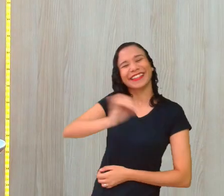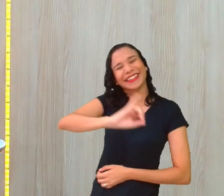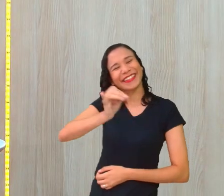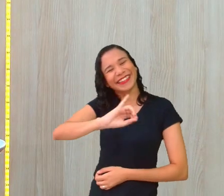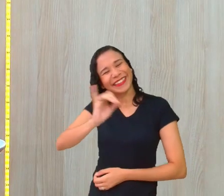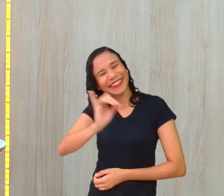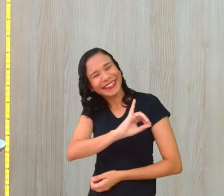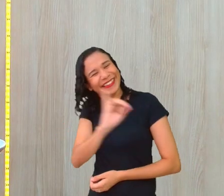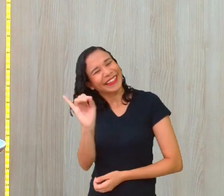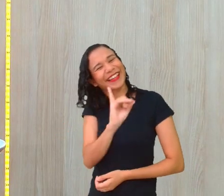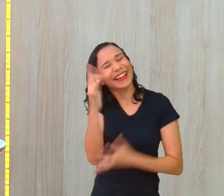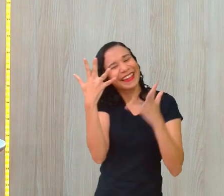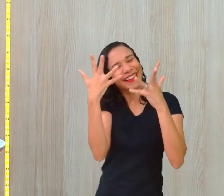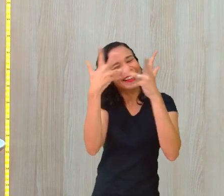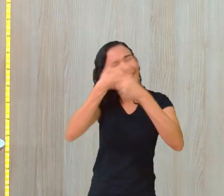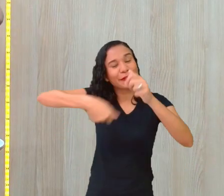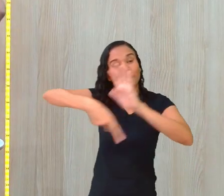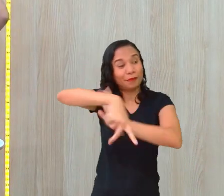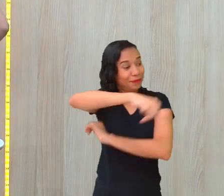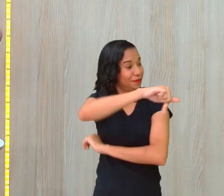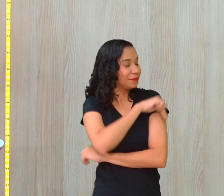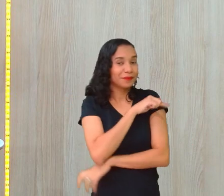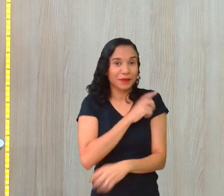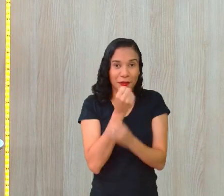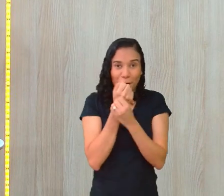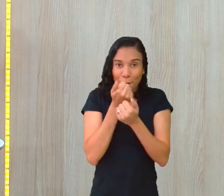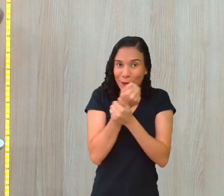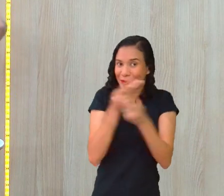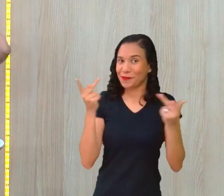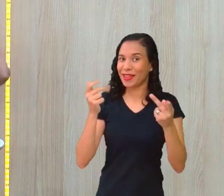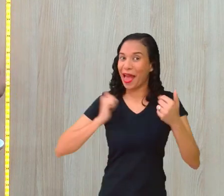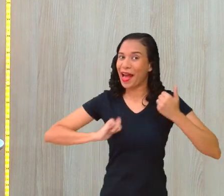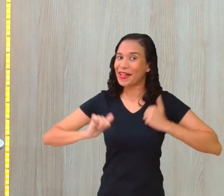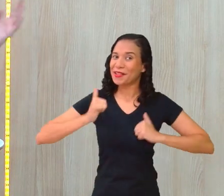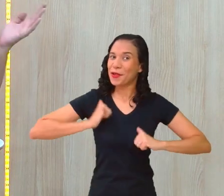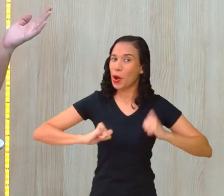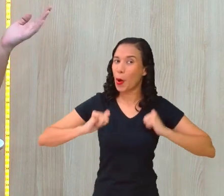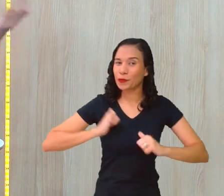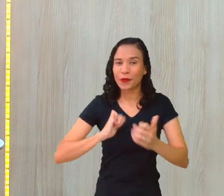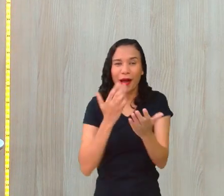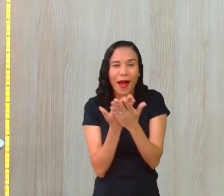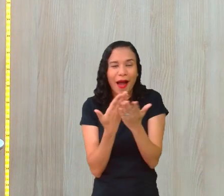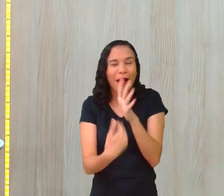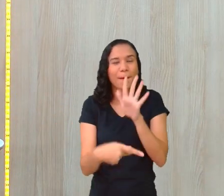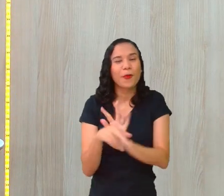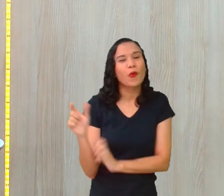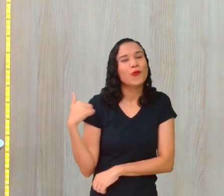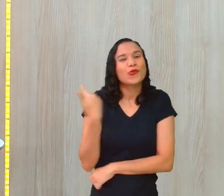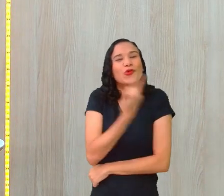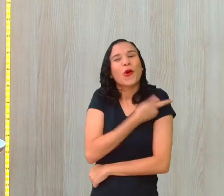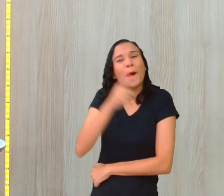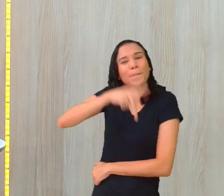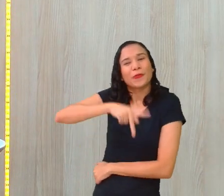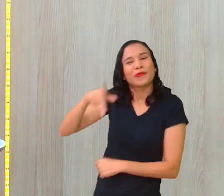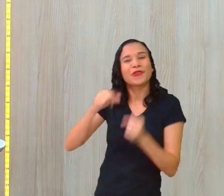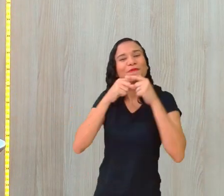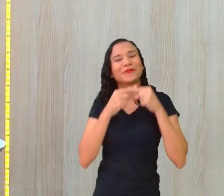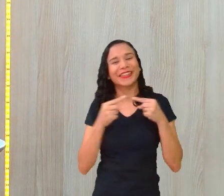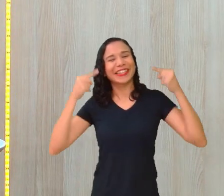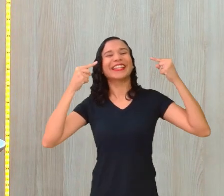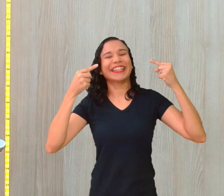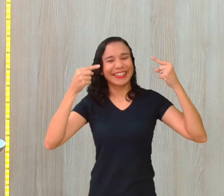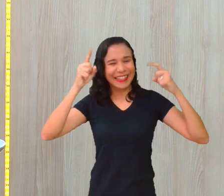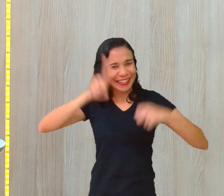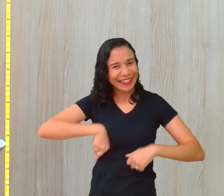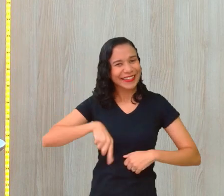Olá, lindezas do sétimo ano, como estão? Ansiosos para mais uma aula da nossa querida professora Viviane